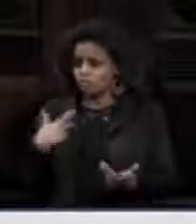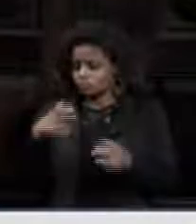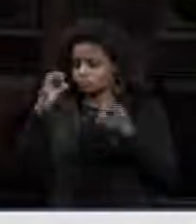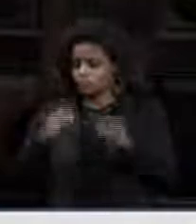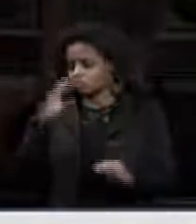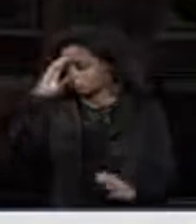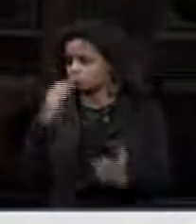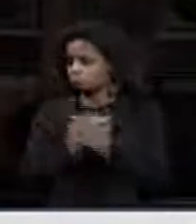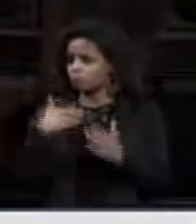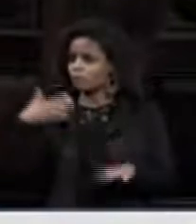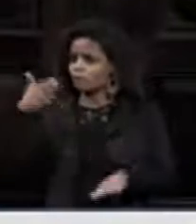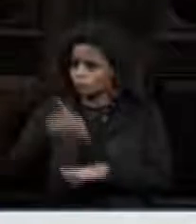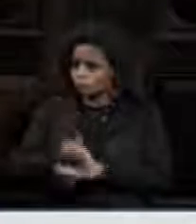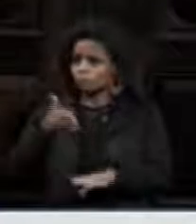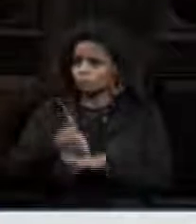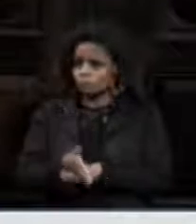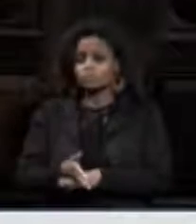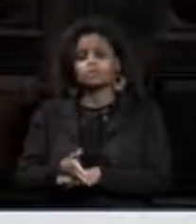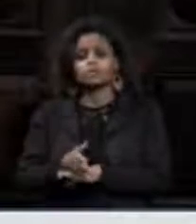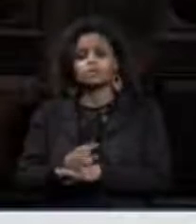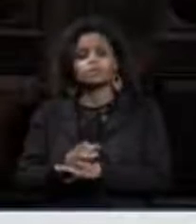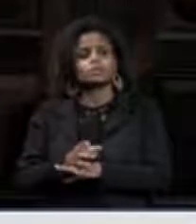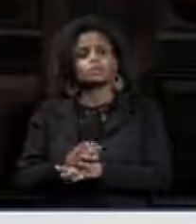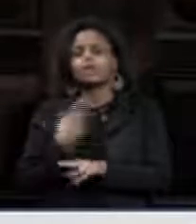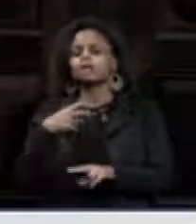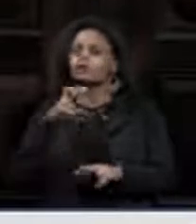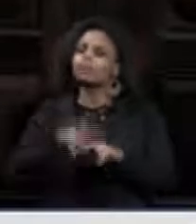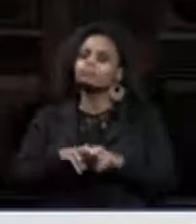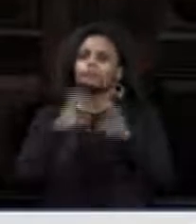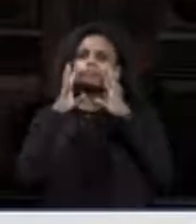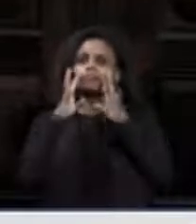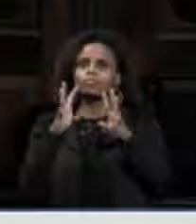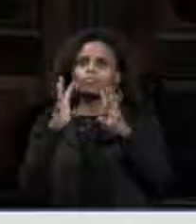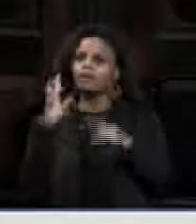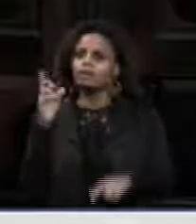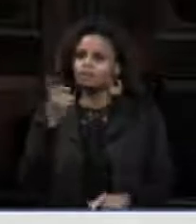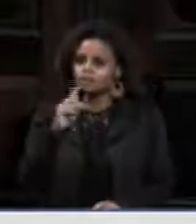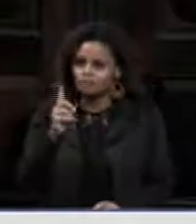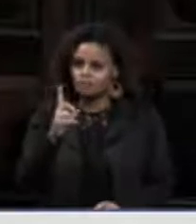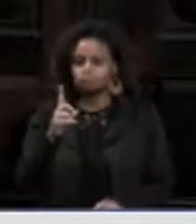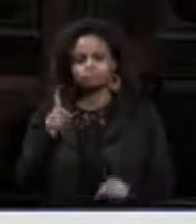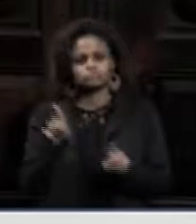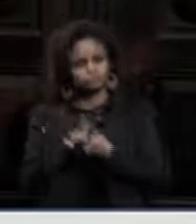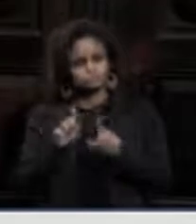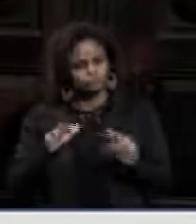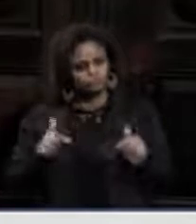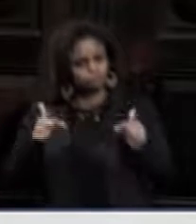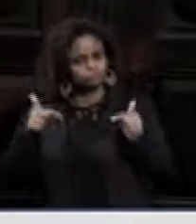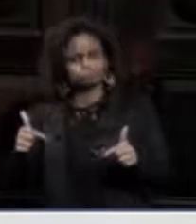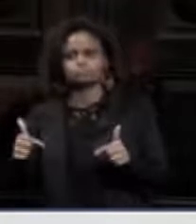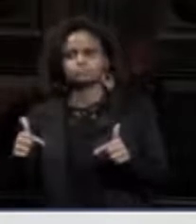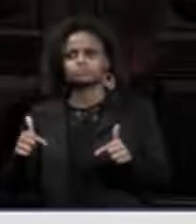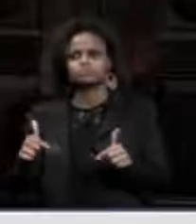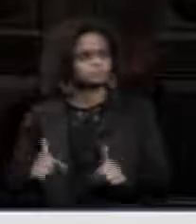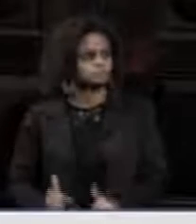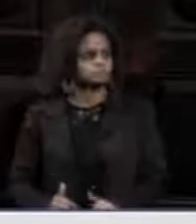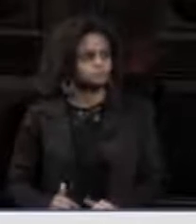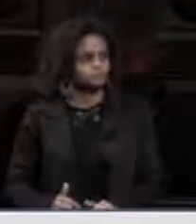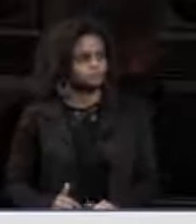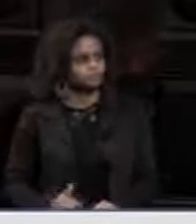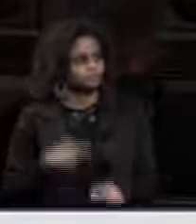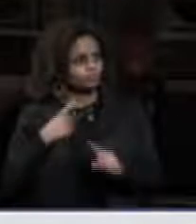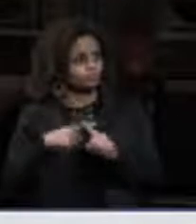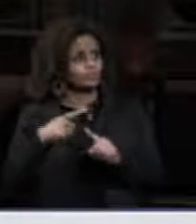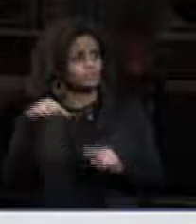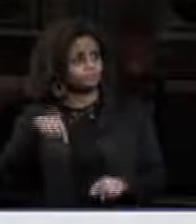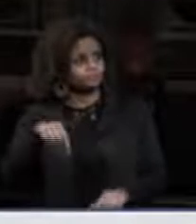estar presente na plenitude da vida legislativa da casa, porque aqui